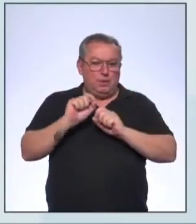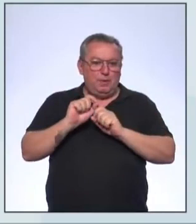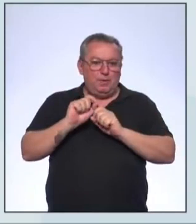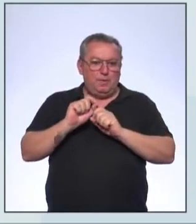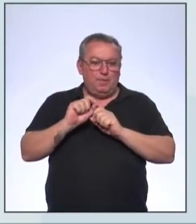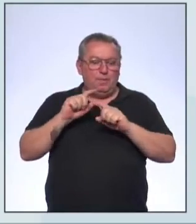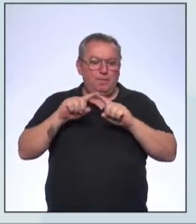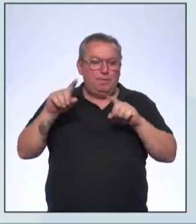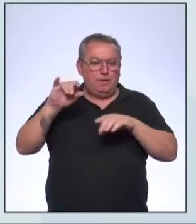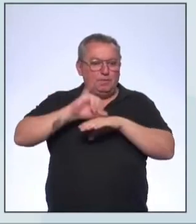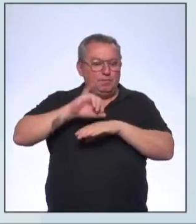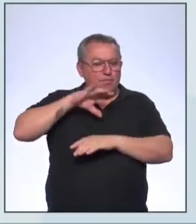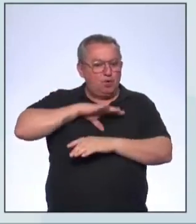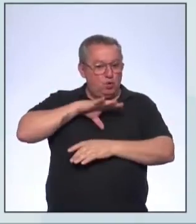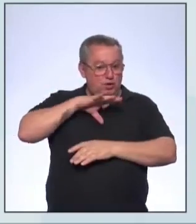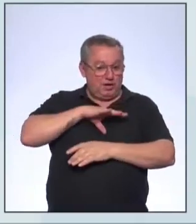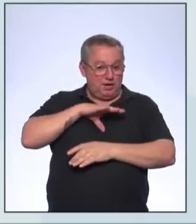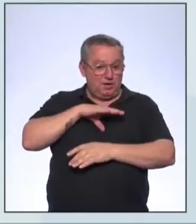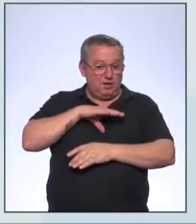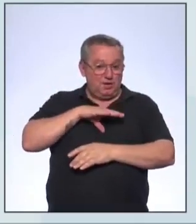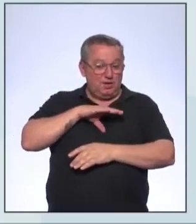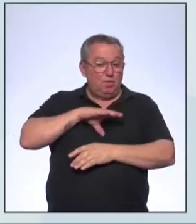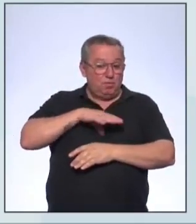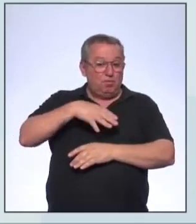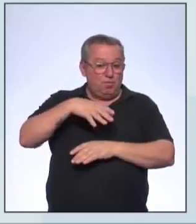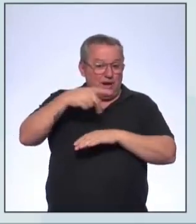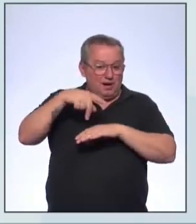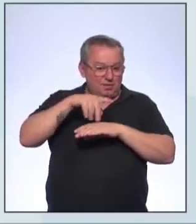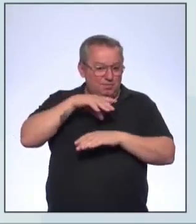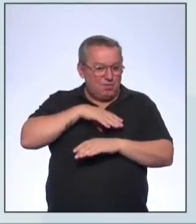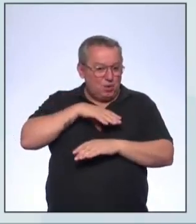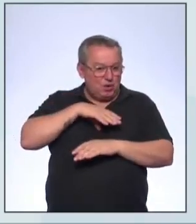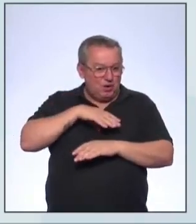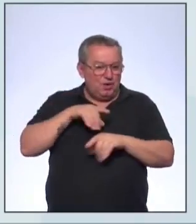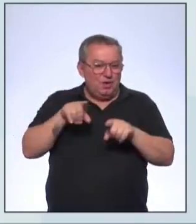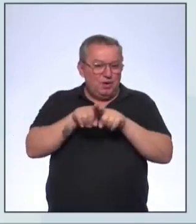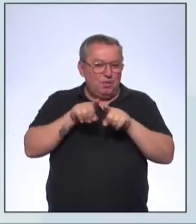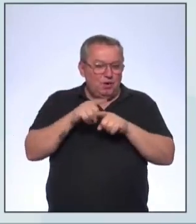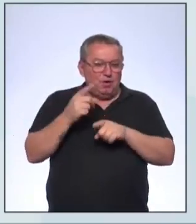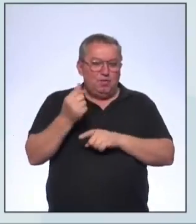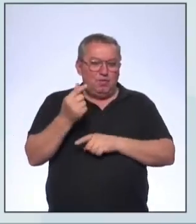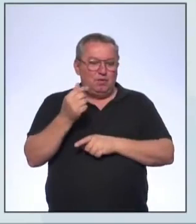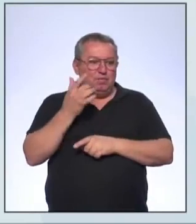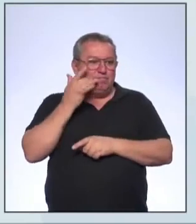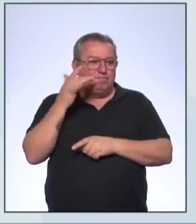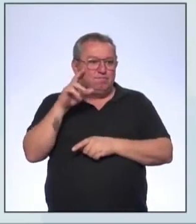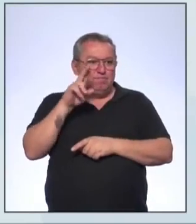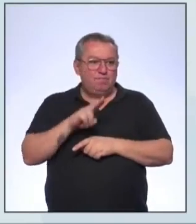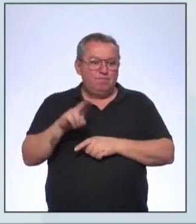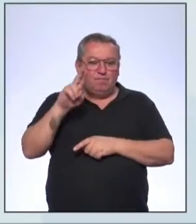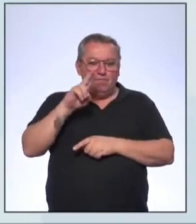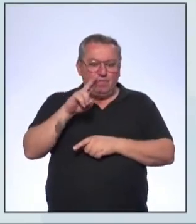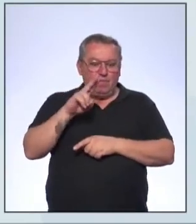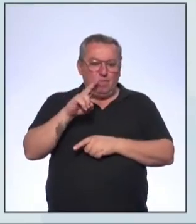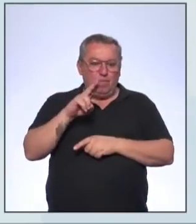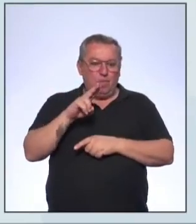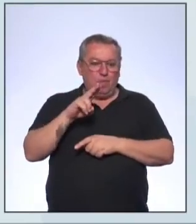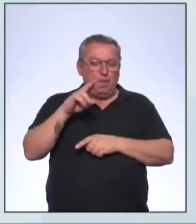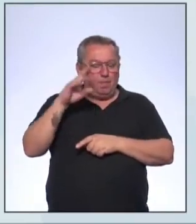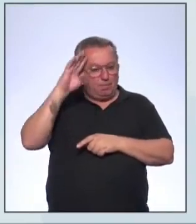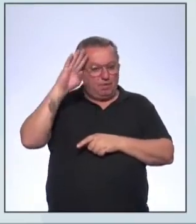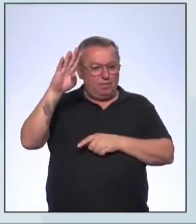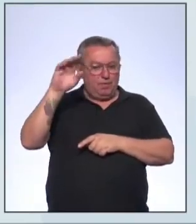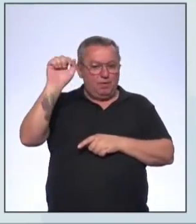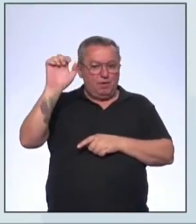a metrópole, que é Portugal, a questão aí dos valores, que era o ouro muito utilizado nessa época, aí, principalmente na